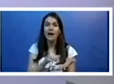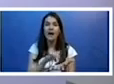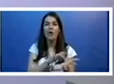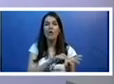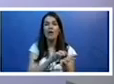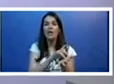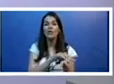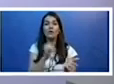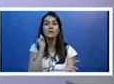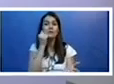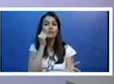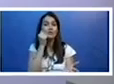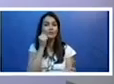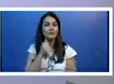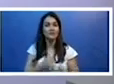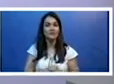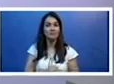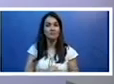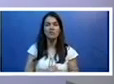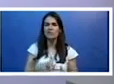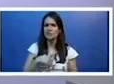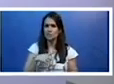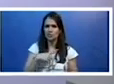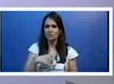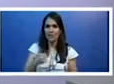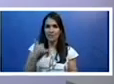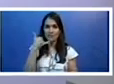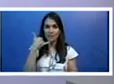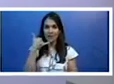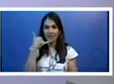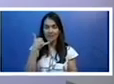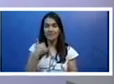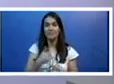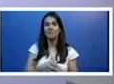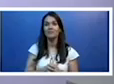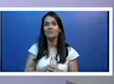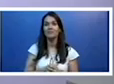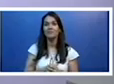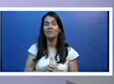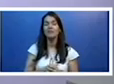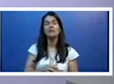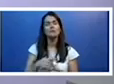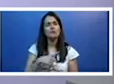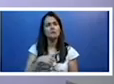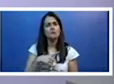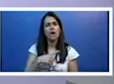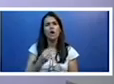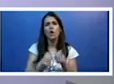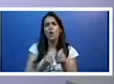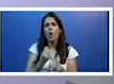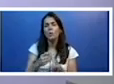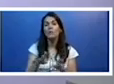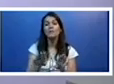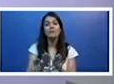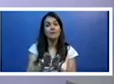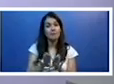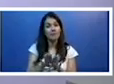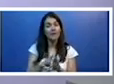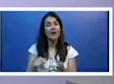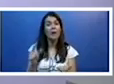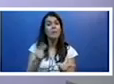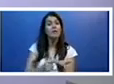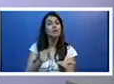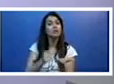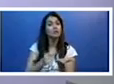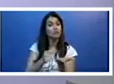acaso o celular não tiver a calculadora científica, tem como baixar de graça. Eu vou mostrar para